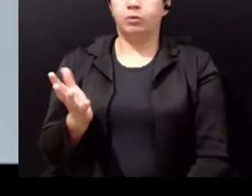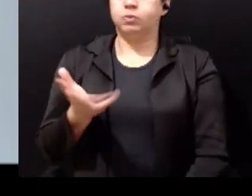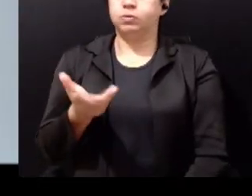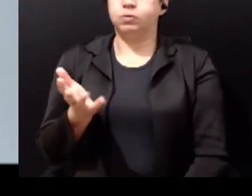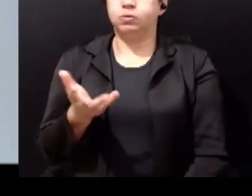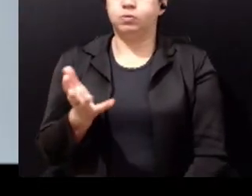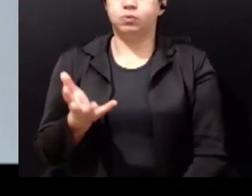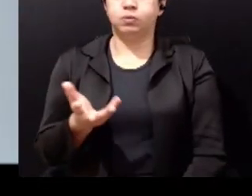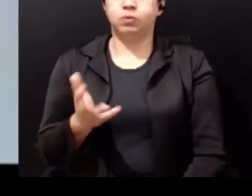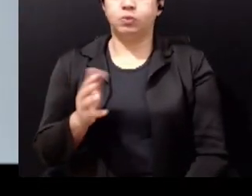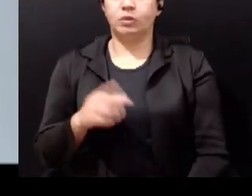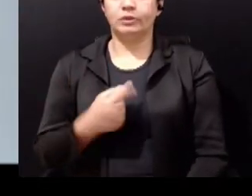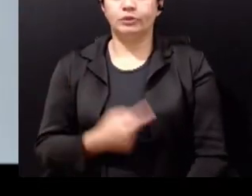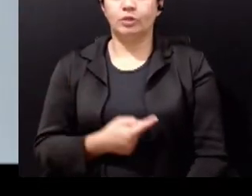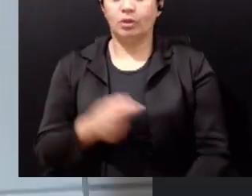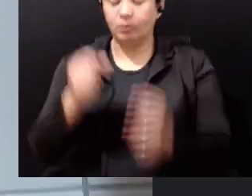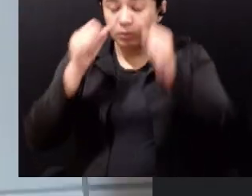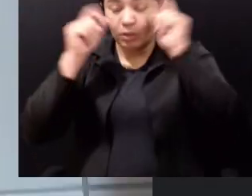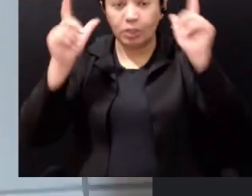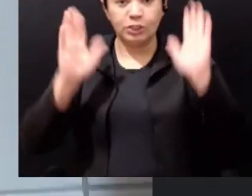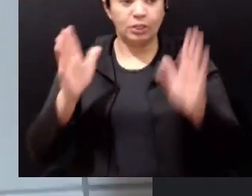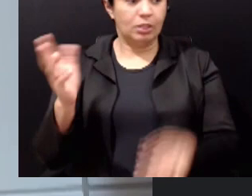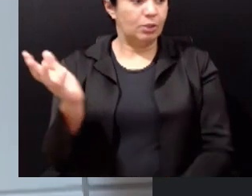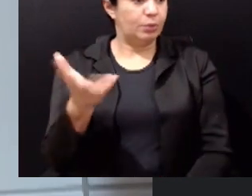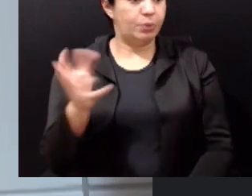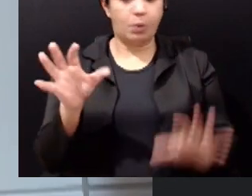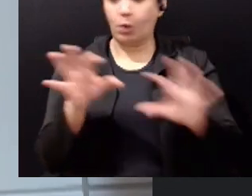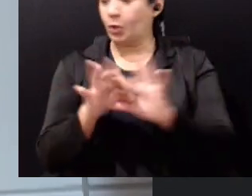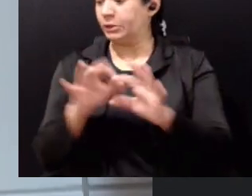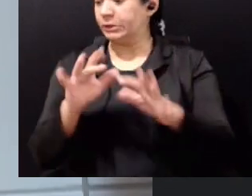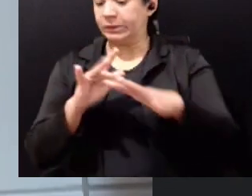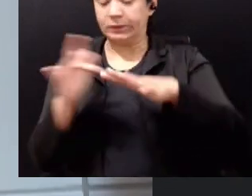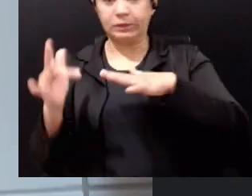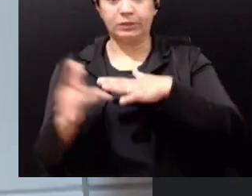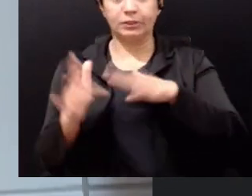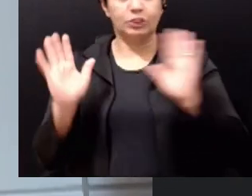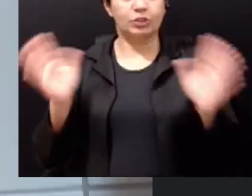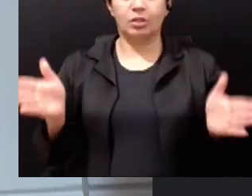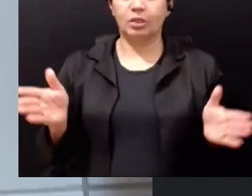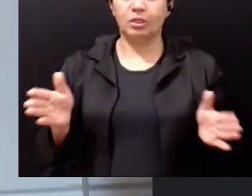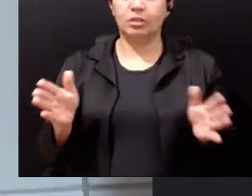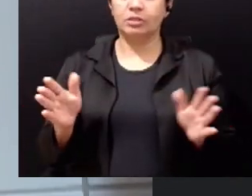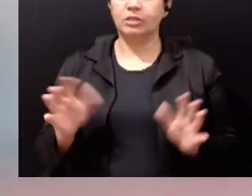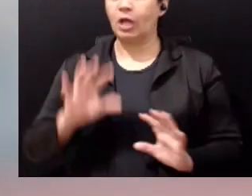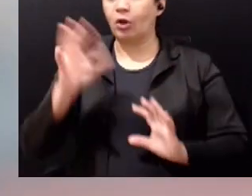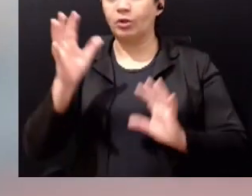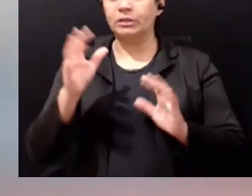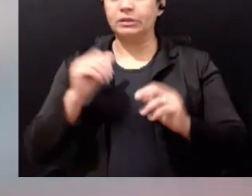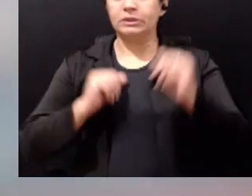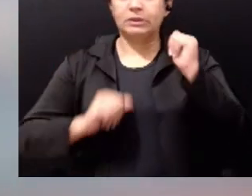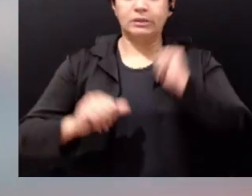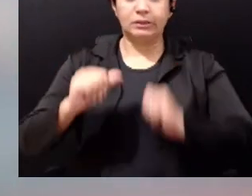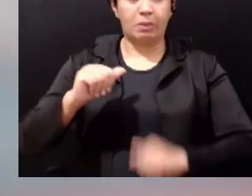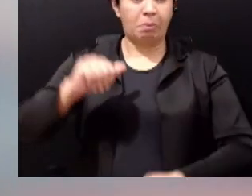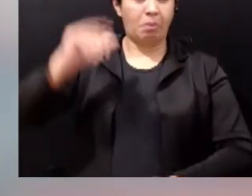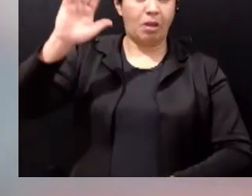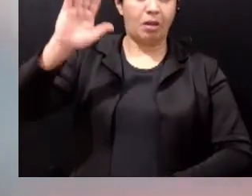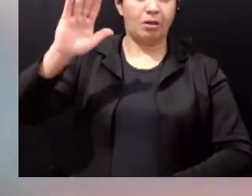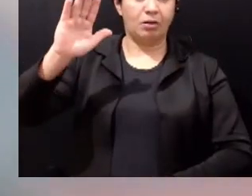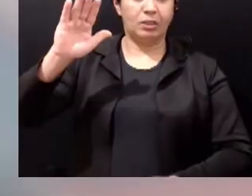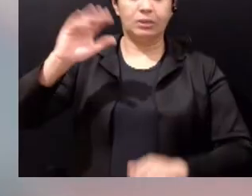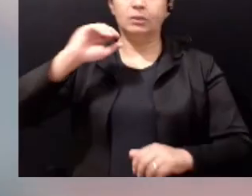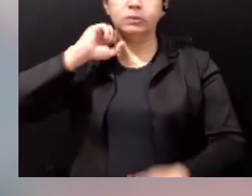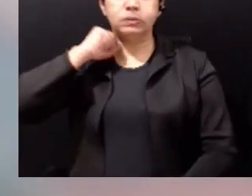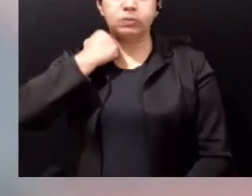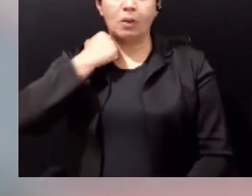que a gente está acordado, ligado, conectado nas redes sociais, né? Isso gera mais ansiedade, gera mais estresse,